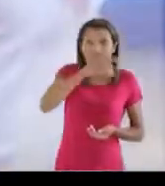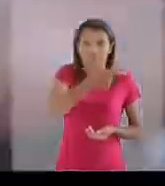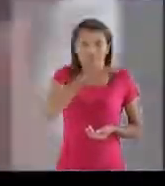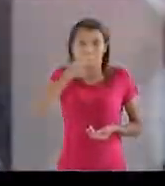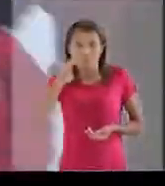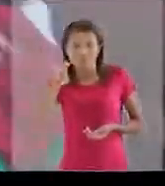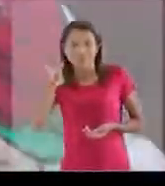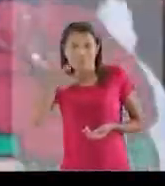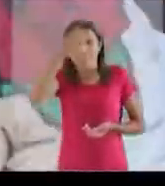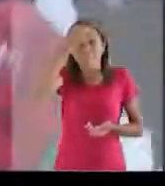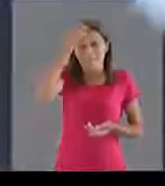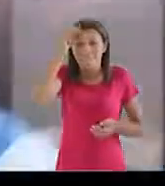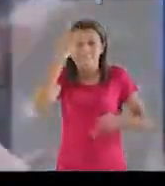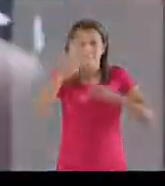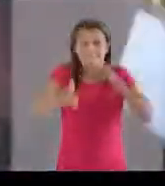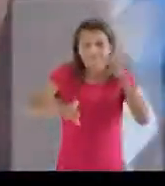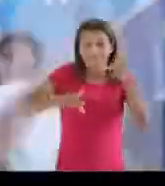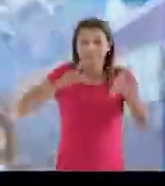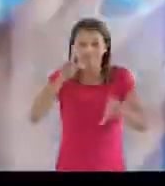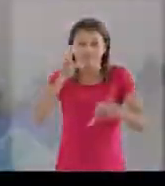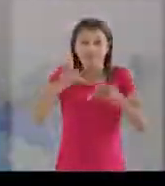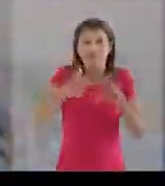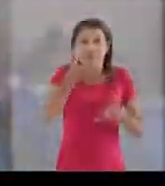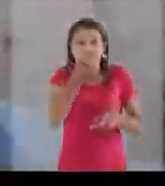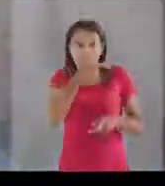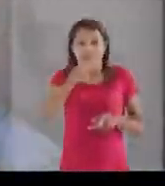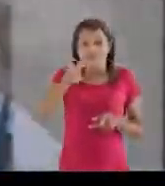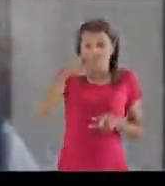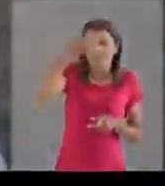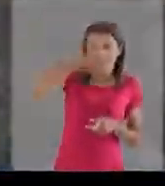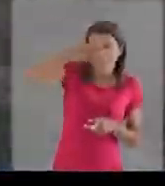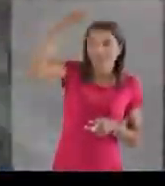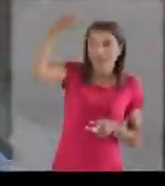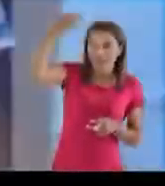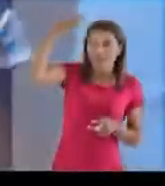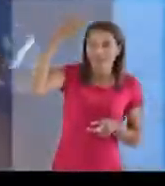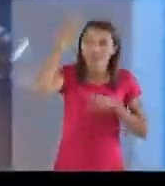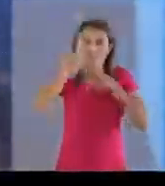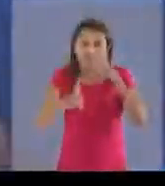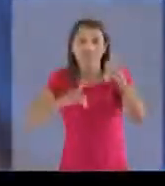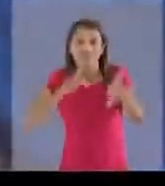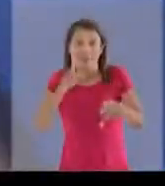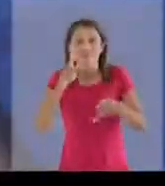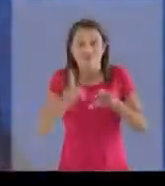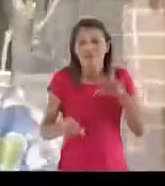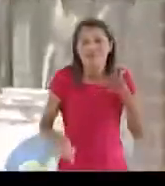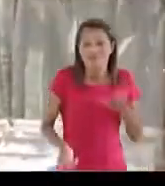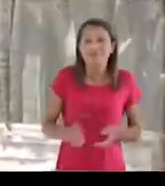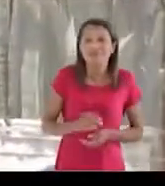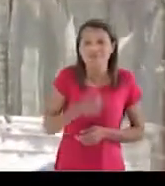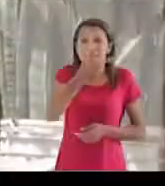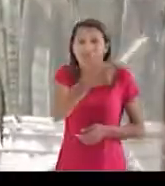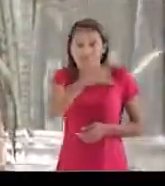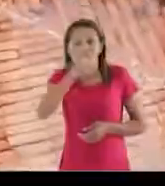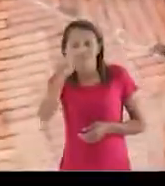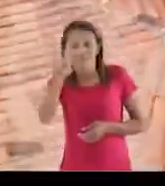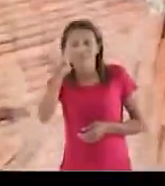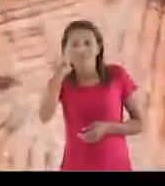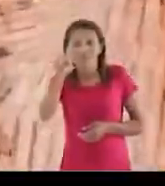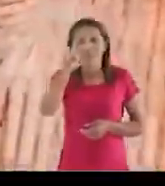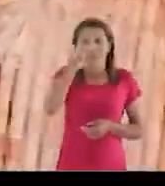povão, Neto 25, é o prefeito do povão. Neto 25, é o prefeito do povão. Vai, vai, vai, vai,